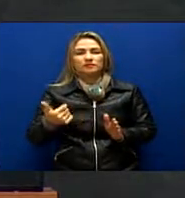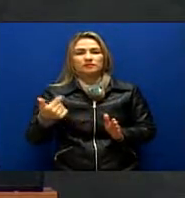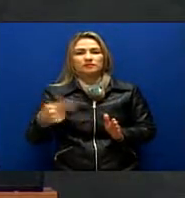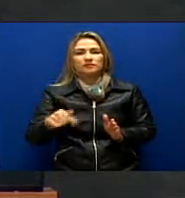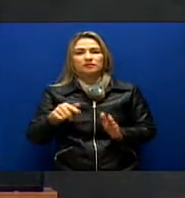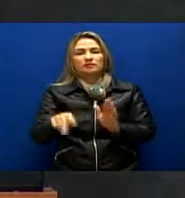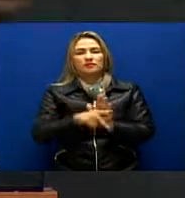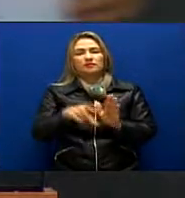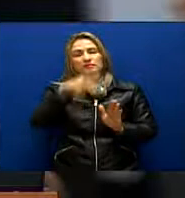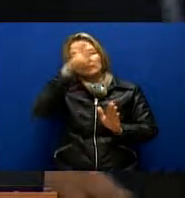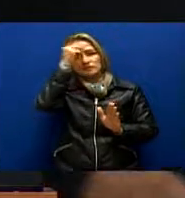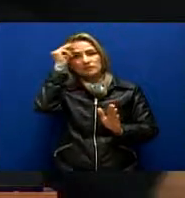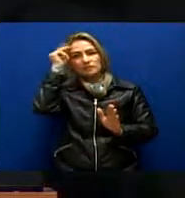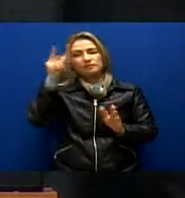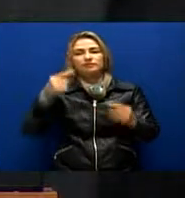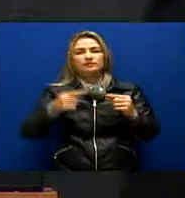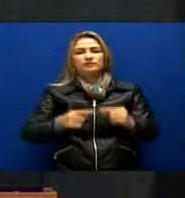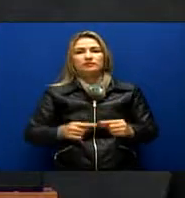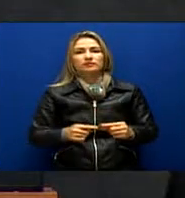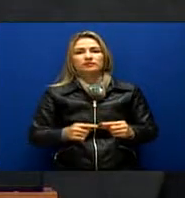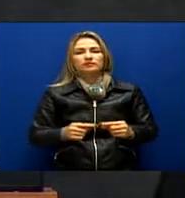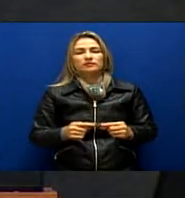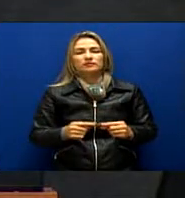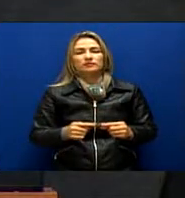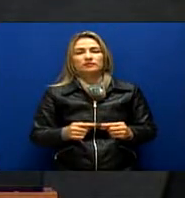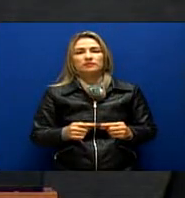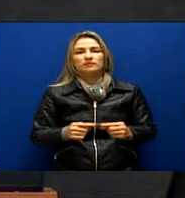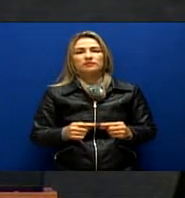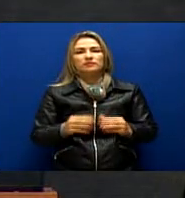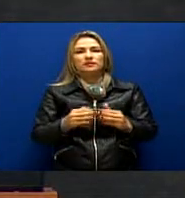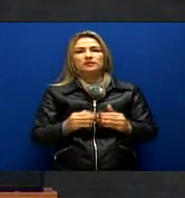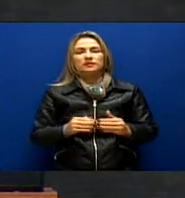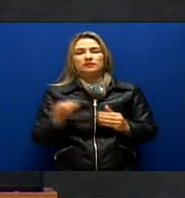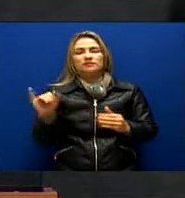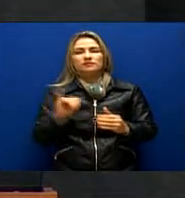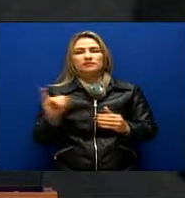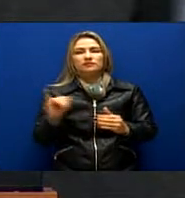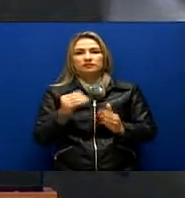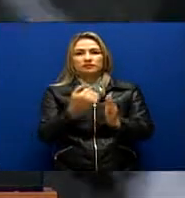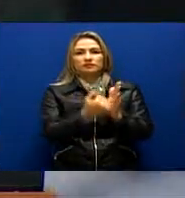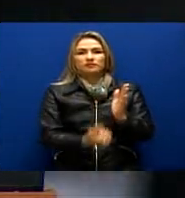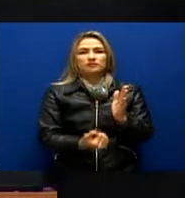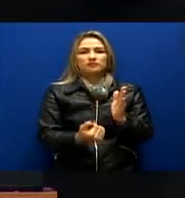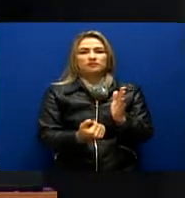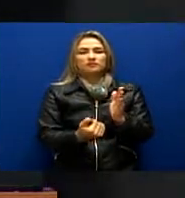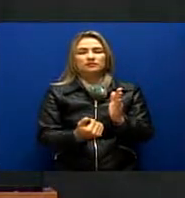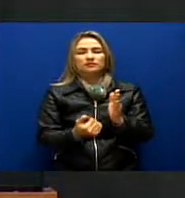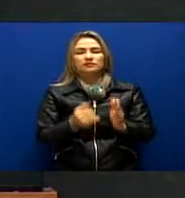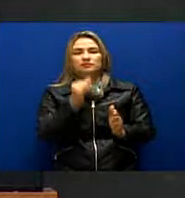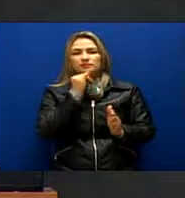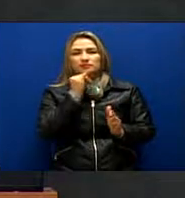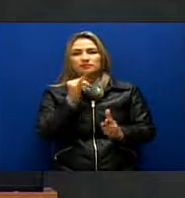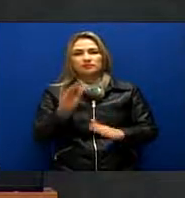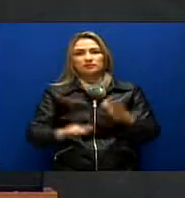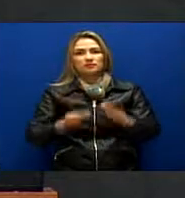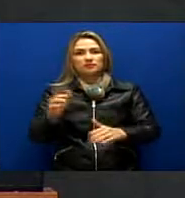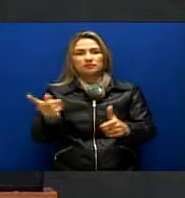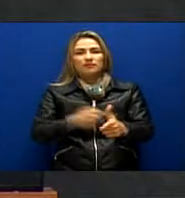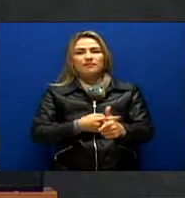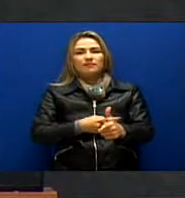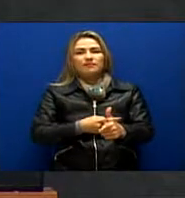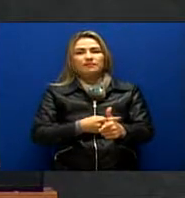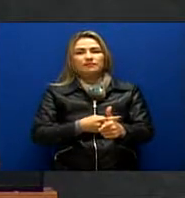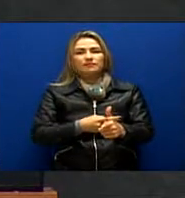prefeito municipal dispõe sobre a compensação de crédito tributário inscrito ou não em dívida ativa com débito